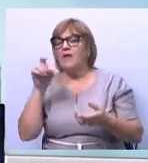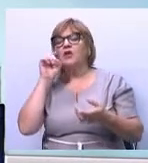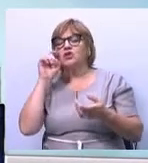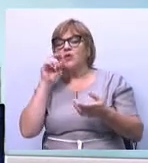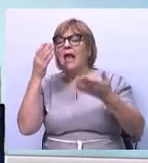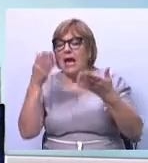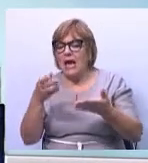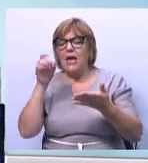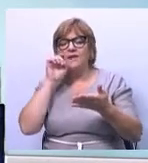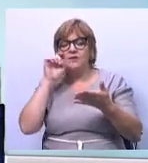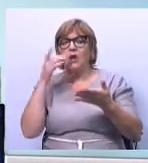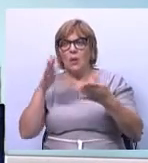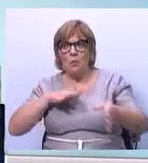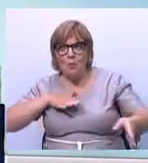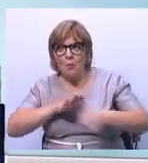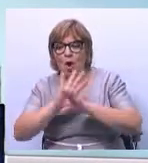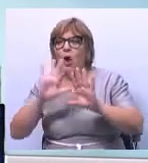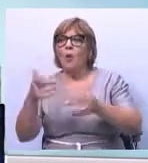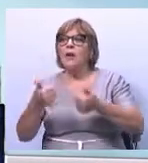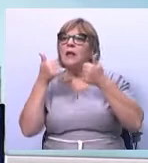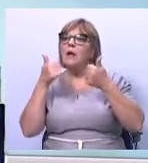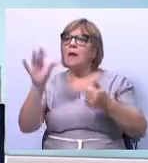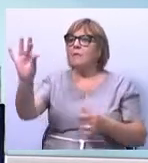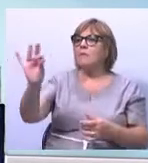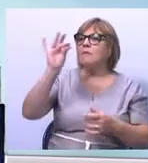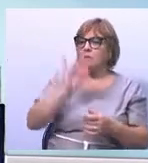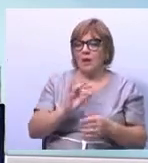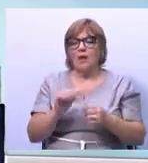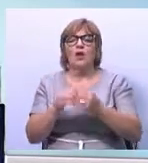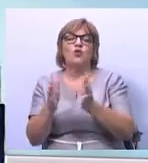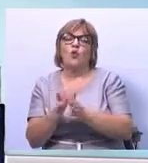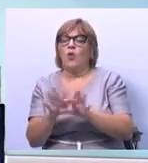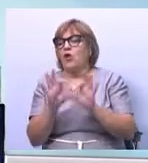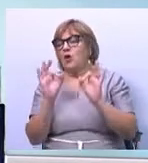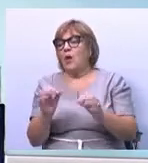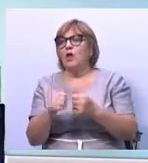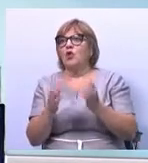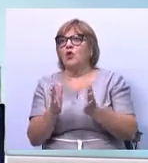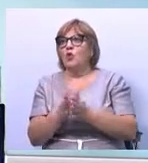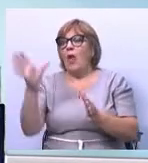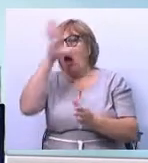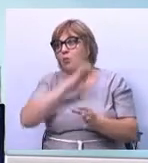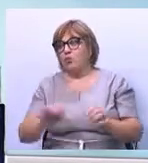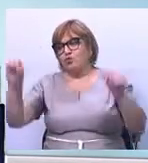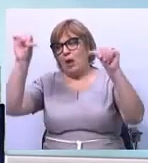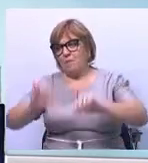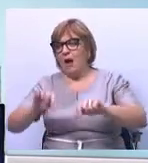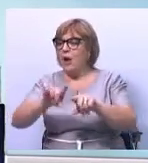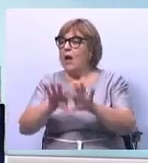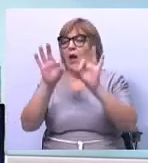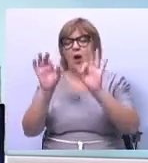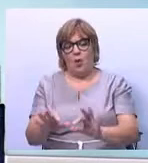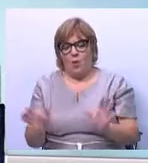e é bastante eficaz quando bem utilizada, como tudo, não é? Tudo que é em excesso faz mal. E aqui é exatamente a